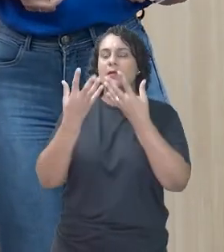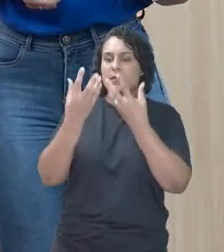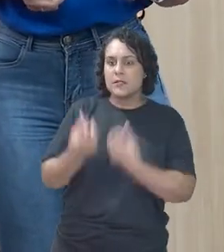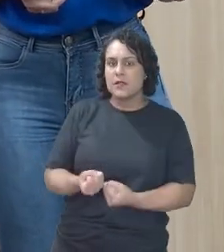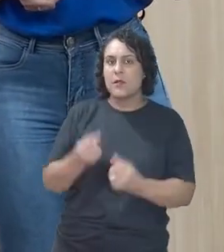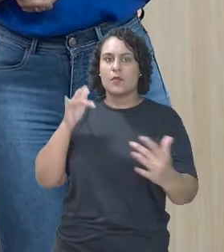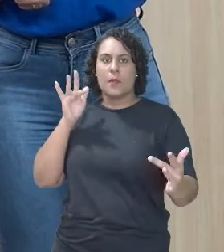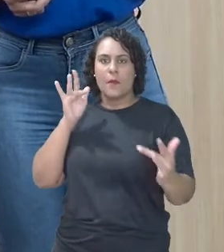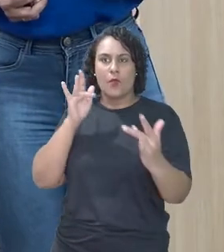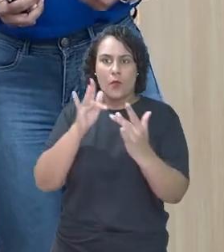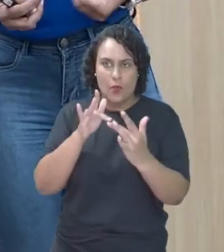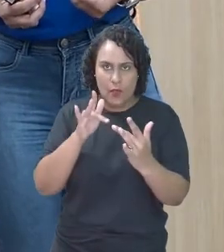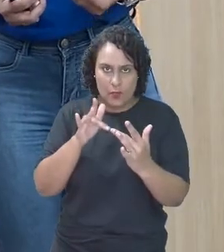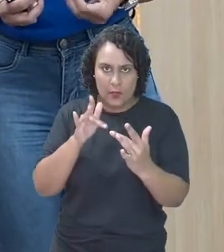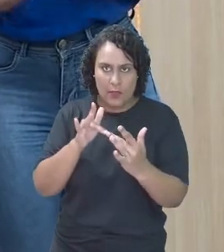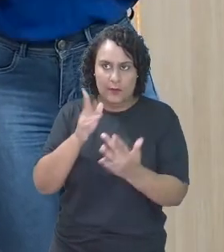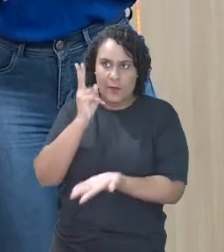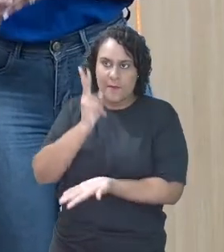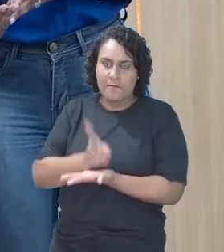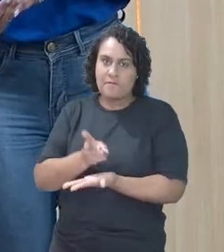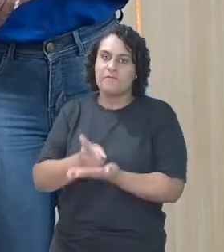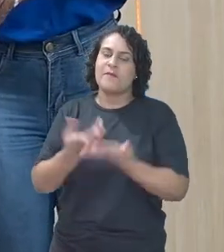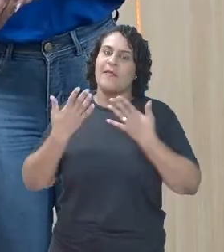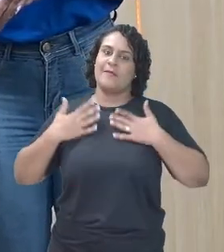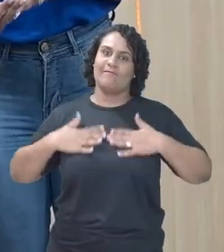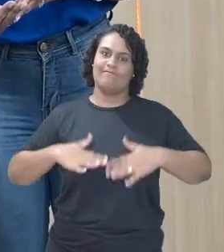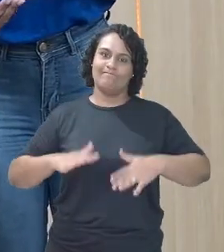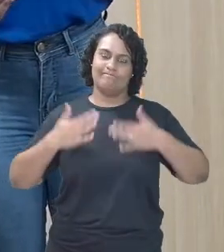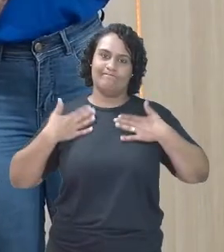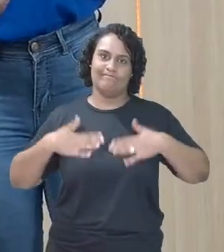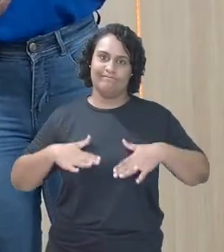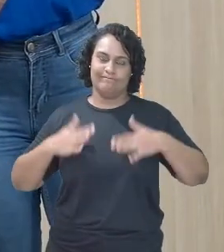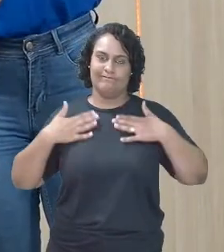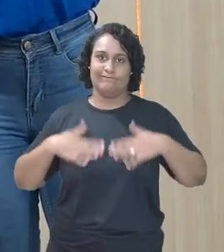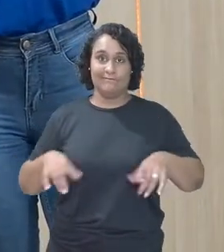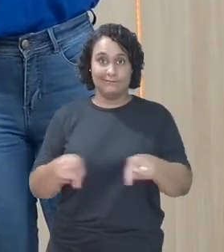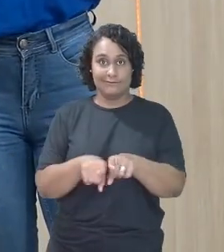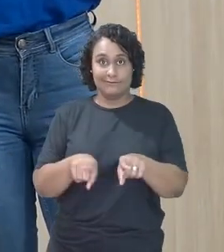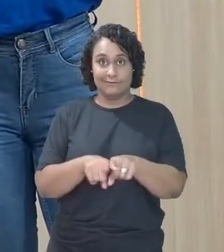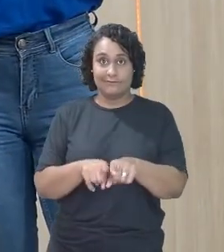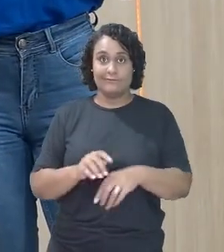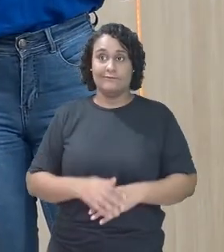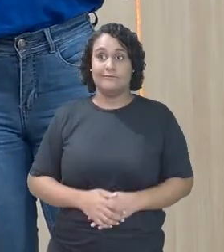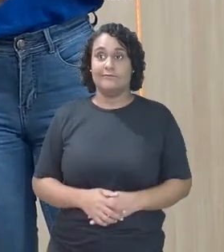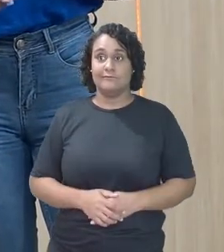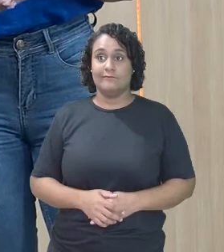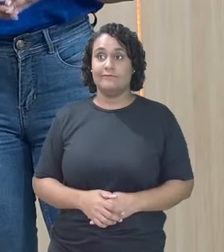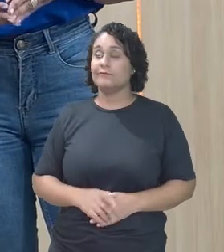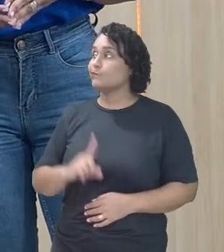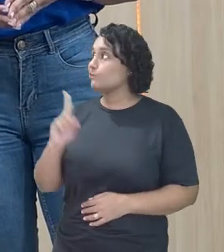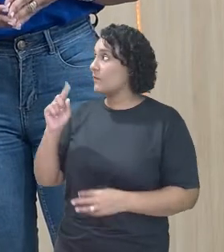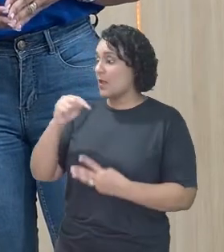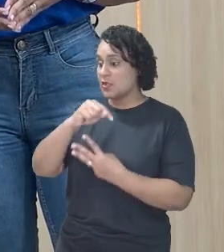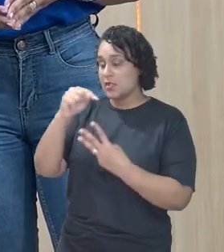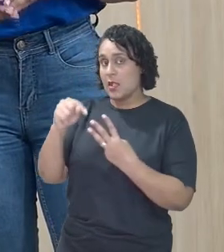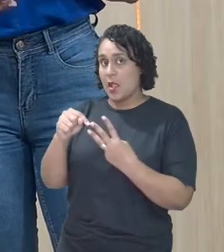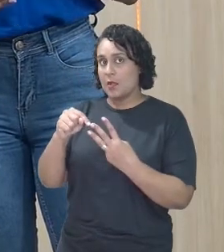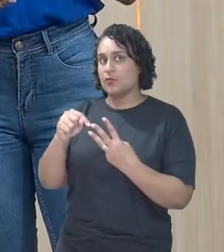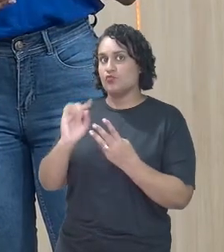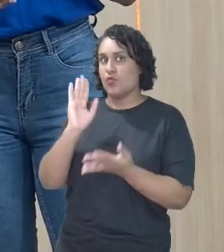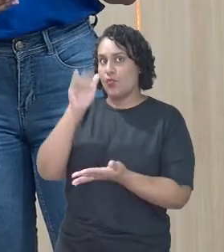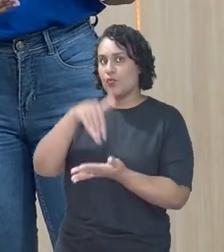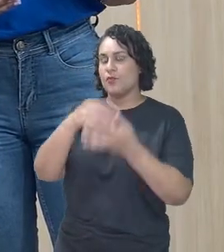da aproximação, da estabilidade e da tranquilidade. Então, esses 3 últimos aspectos que eu